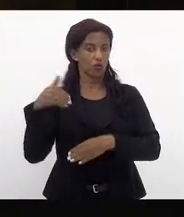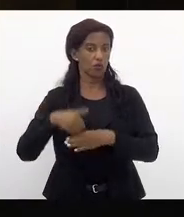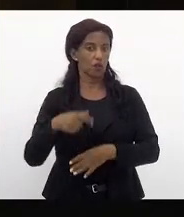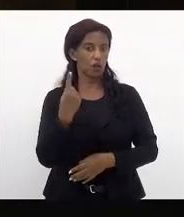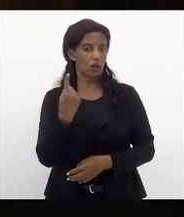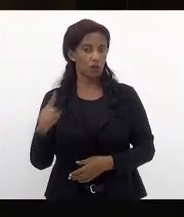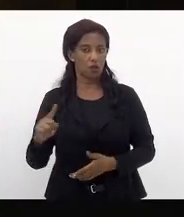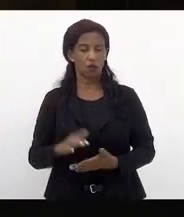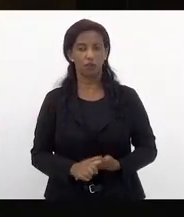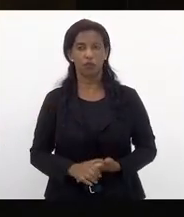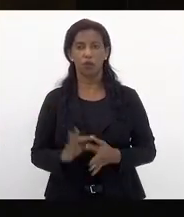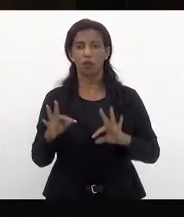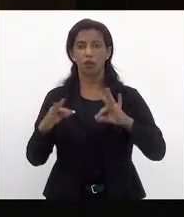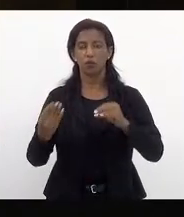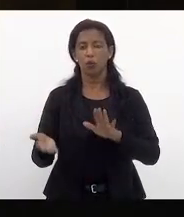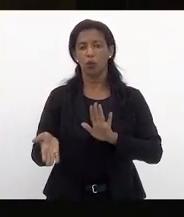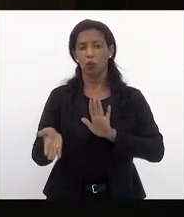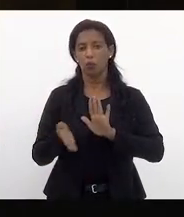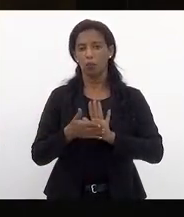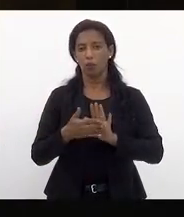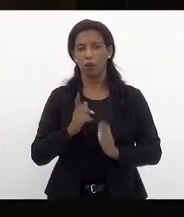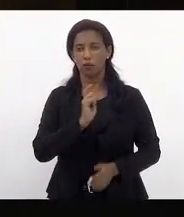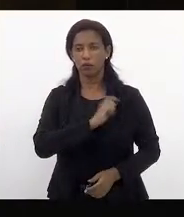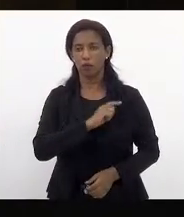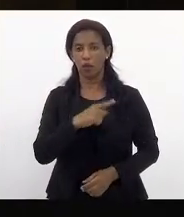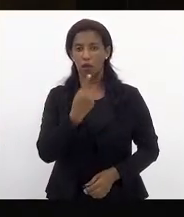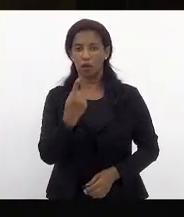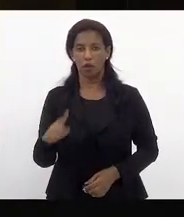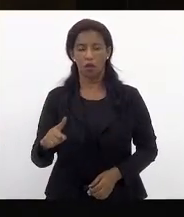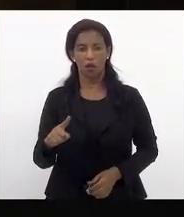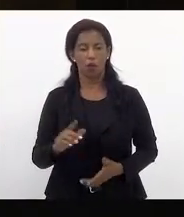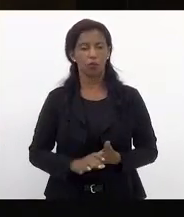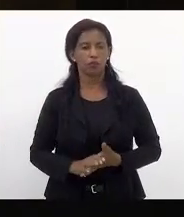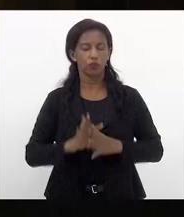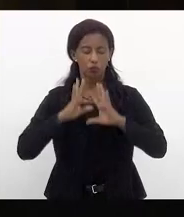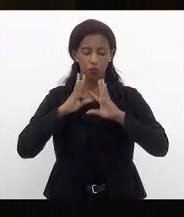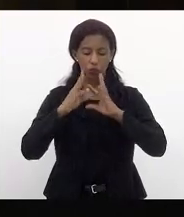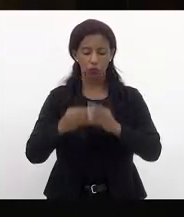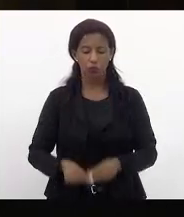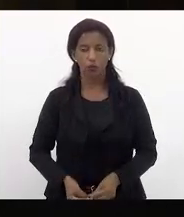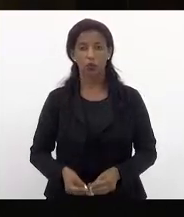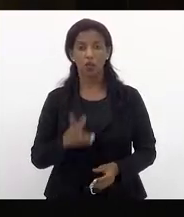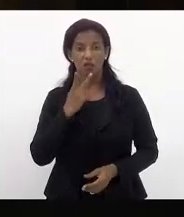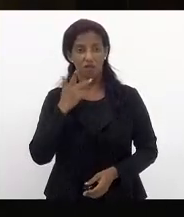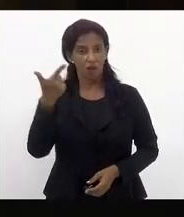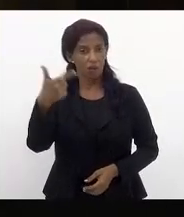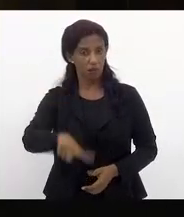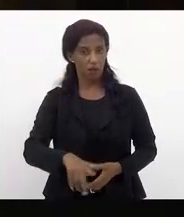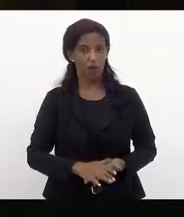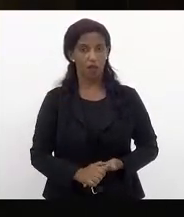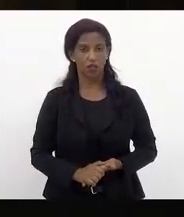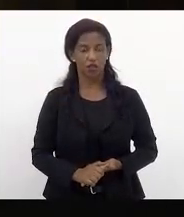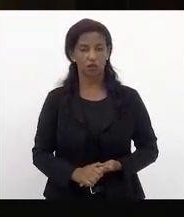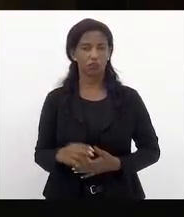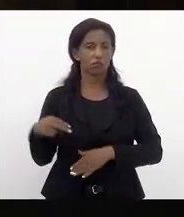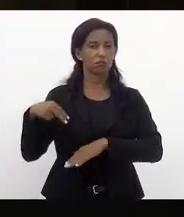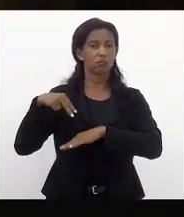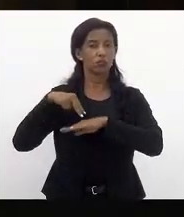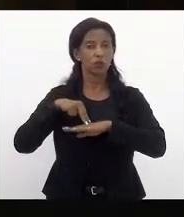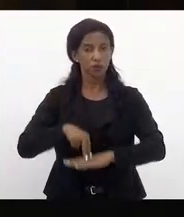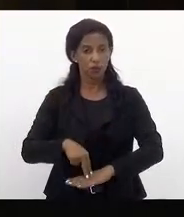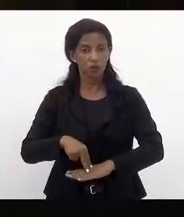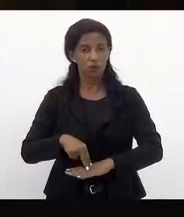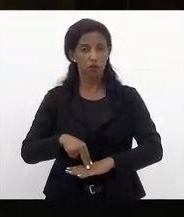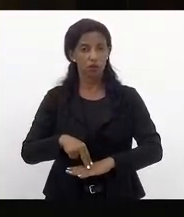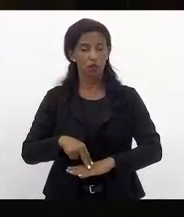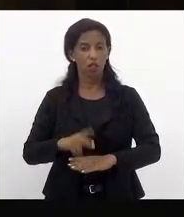não a todo pacote de maldade, não na sua integralidade. E digo mais, a posição que sustento aqui é